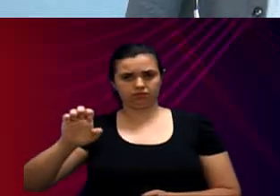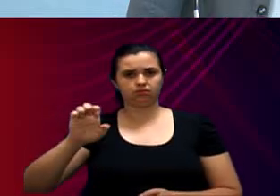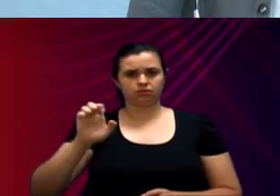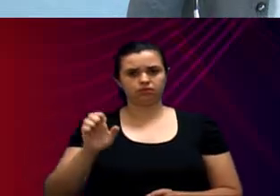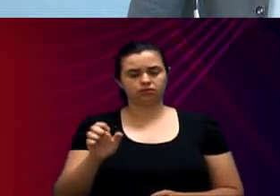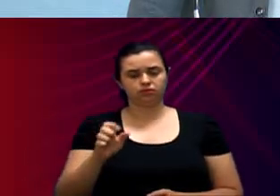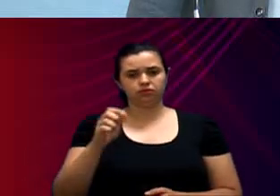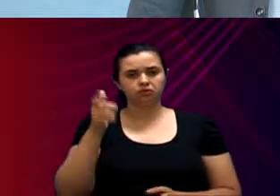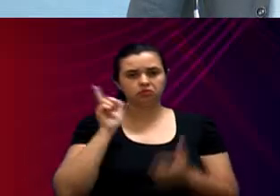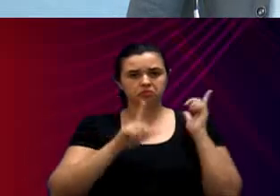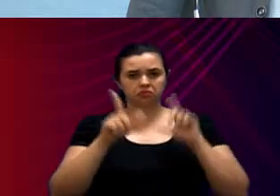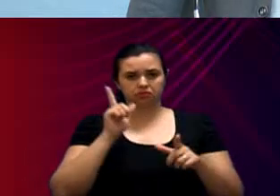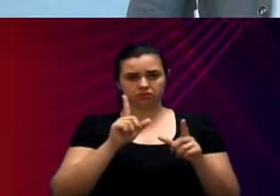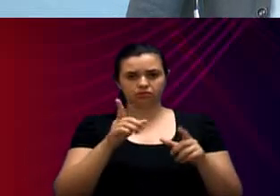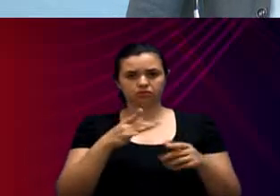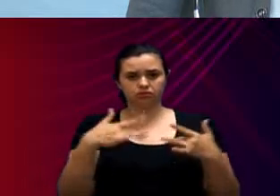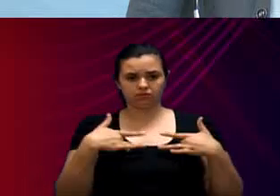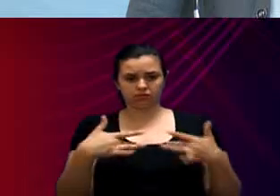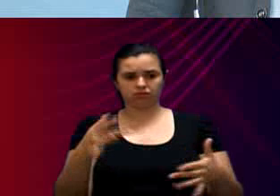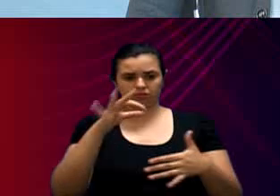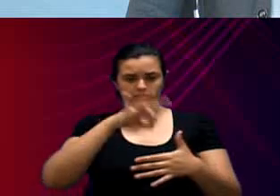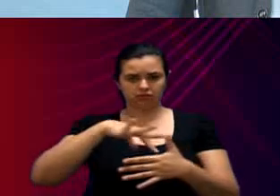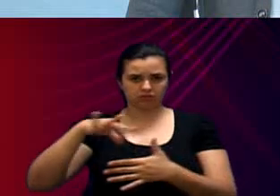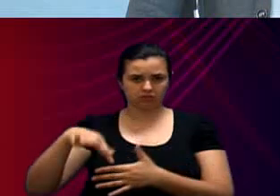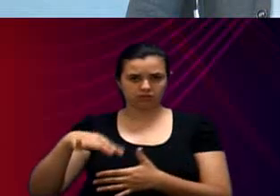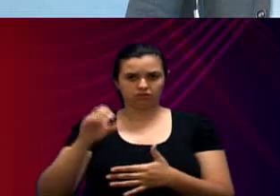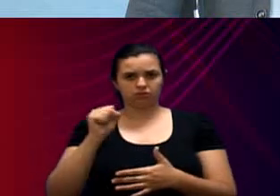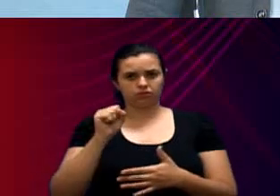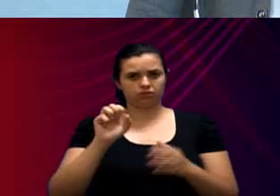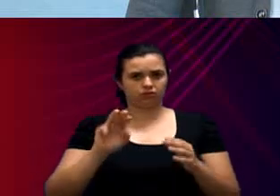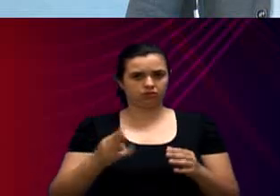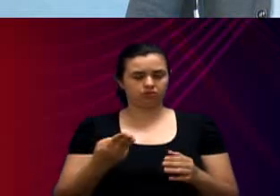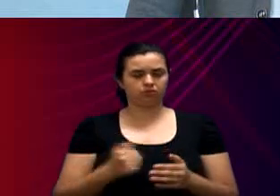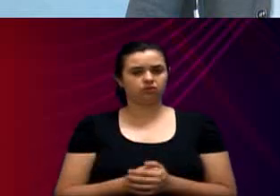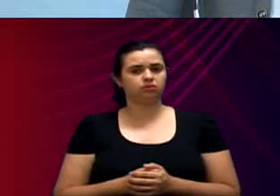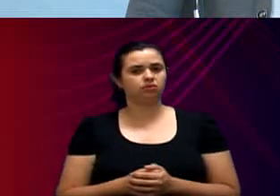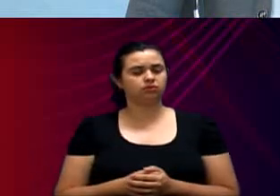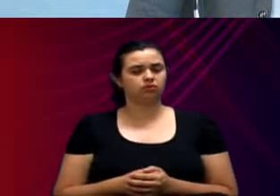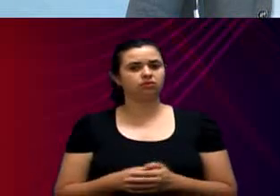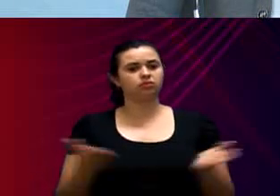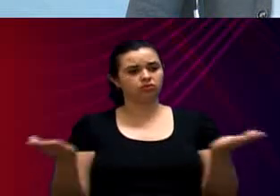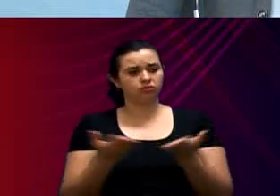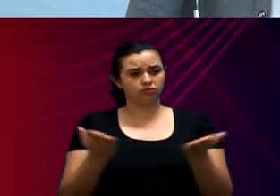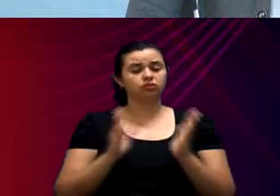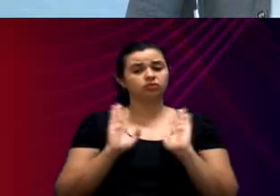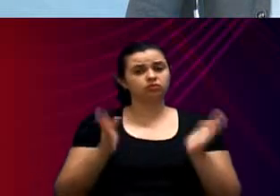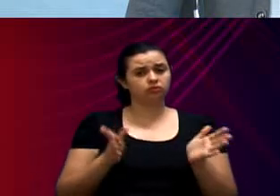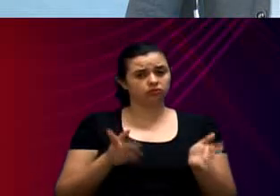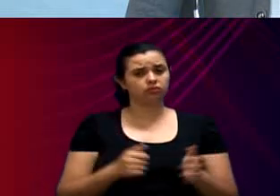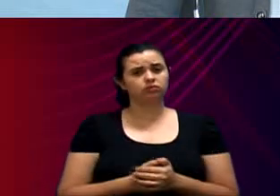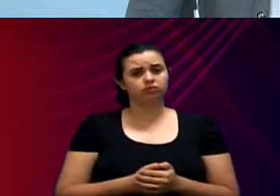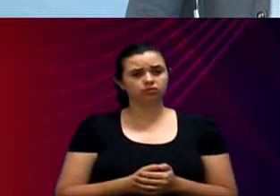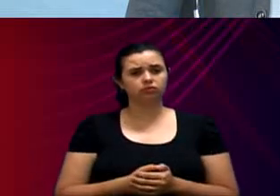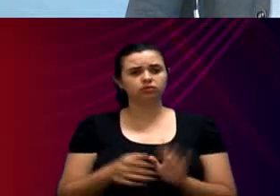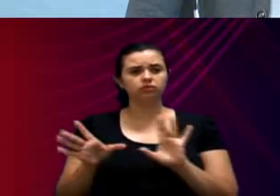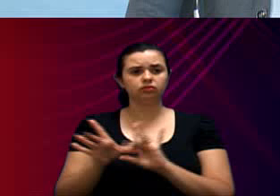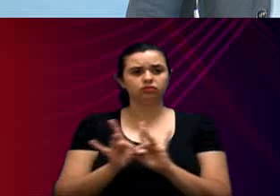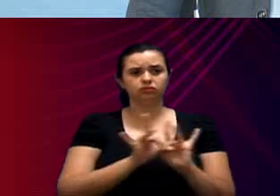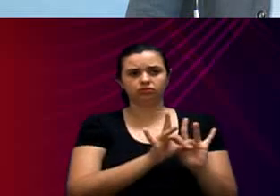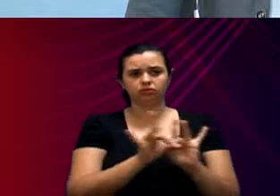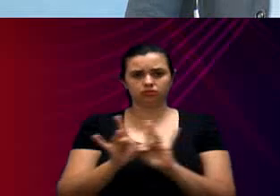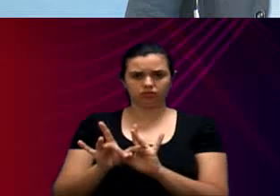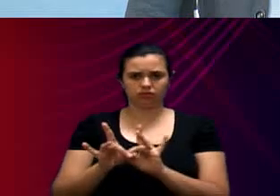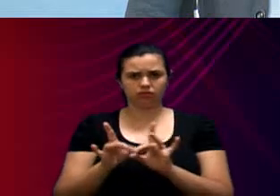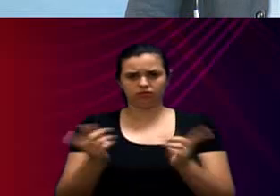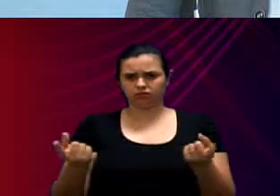a doação da do local, porque hoje ainda tem o projeto, que houvesse a intermediação entre a PAE e a Criança Feliz, porque não são inimigos,